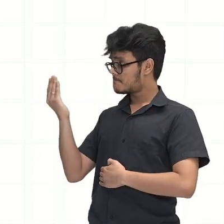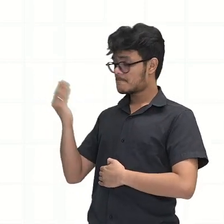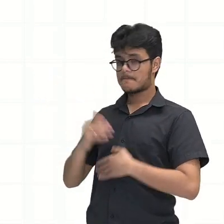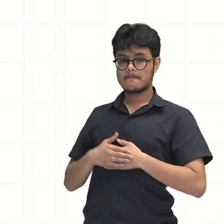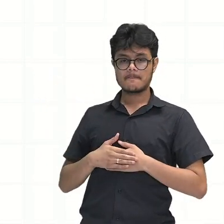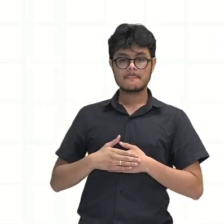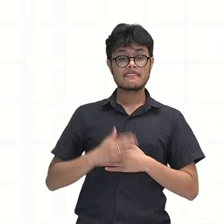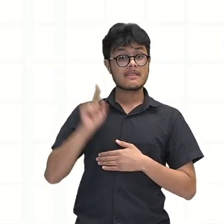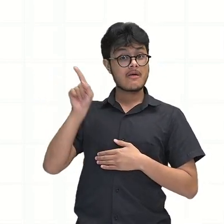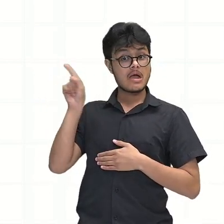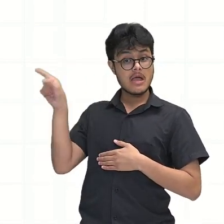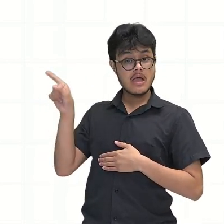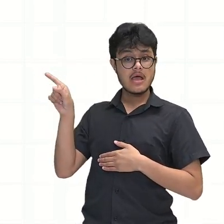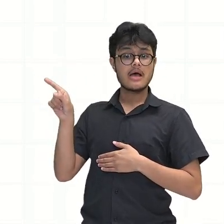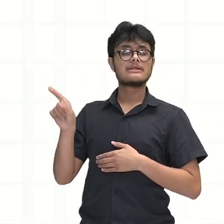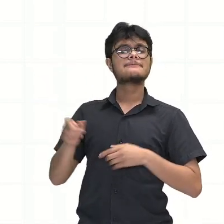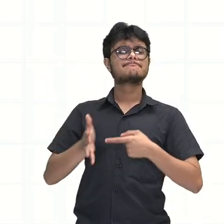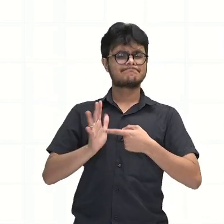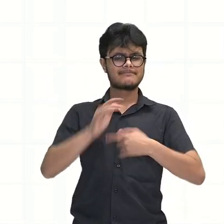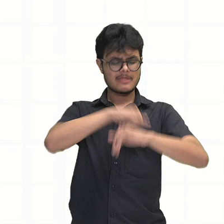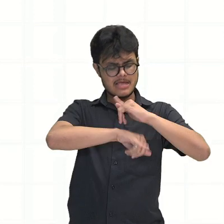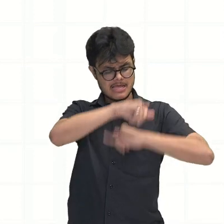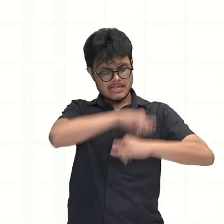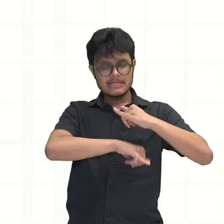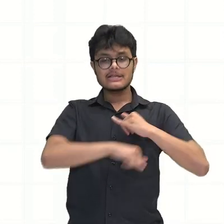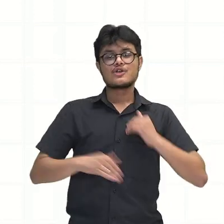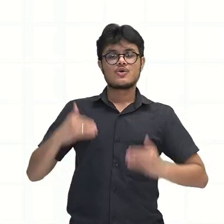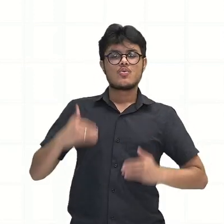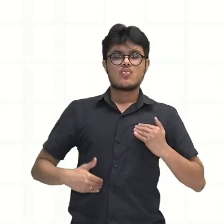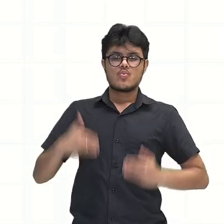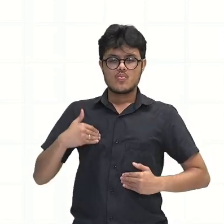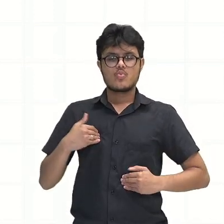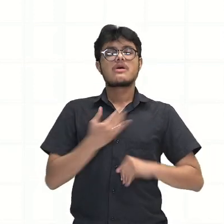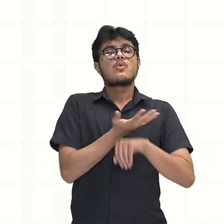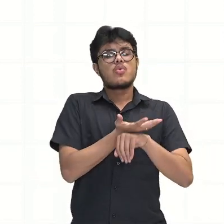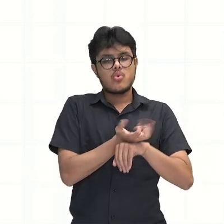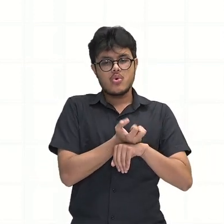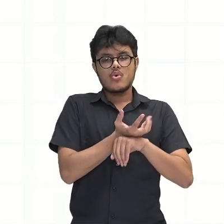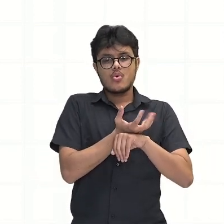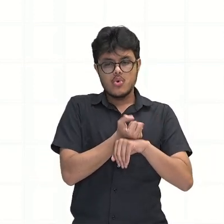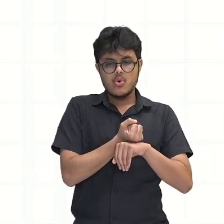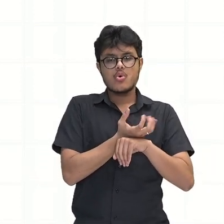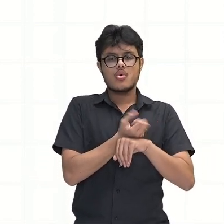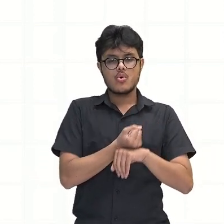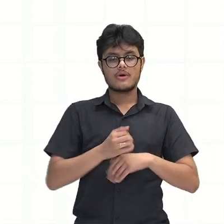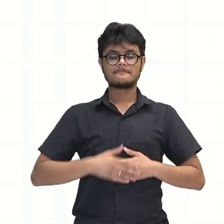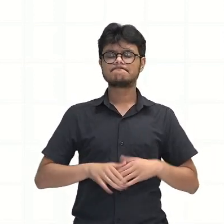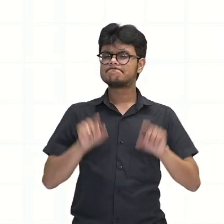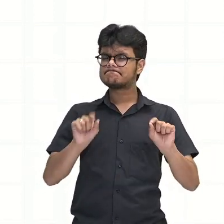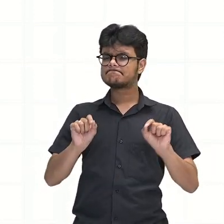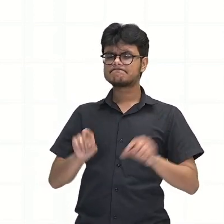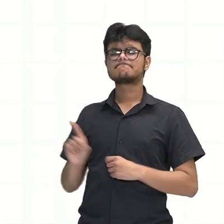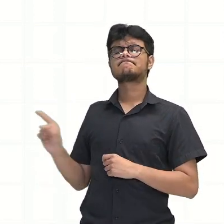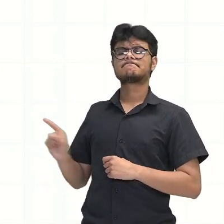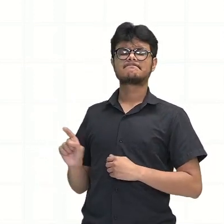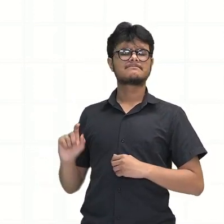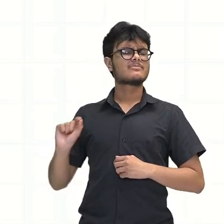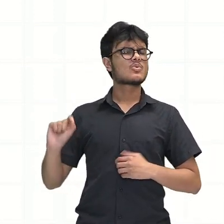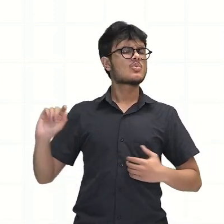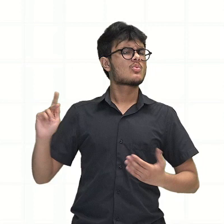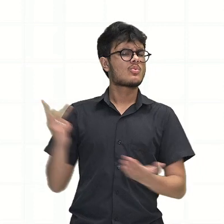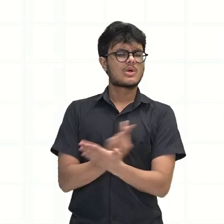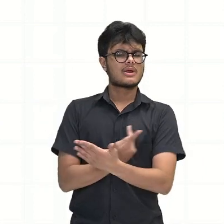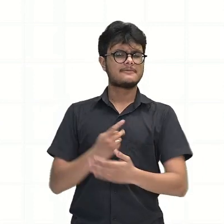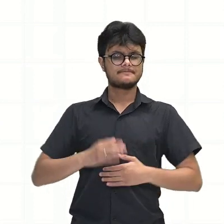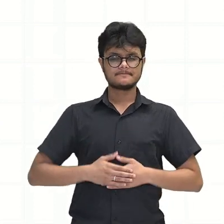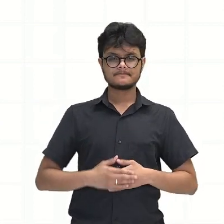a mitocôndria que é responsável pela respiração celular. E o que acontece nessa respiração?